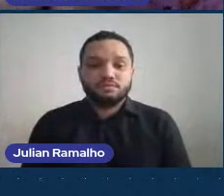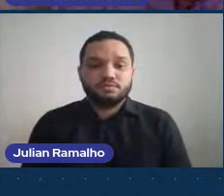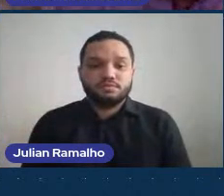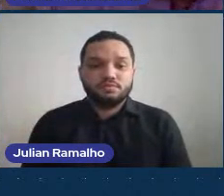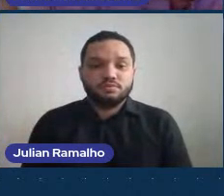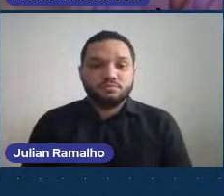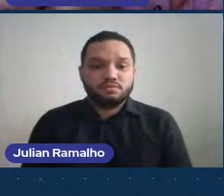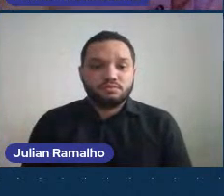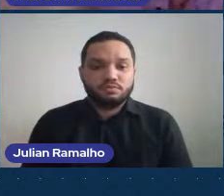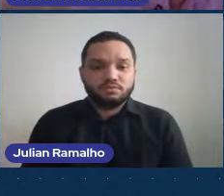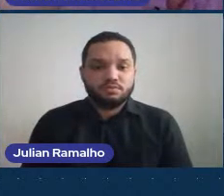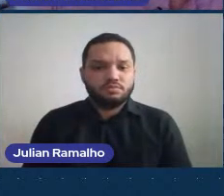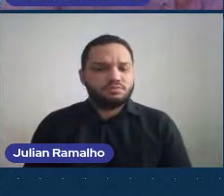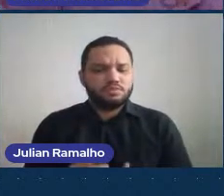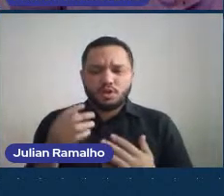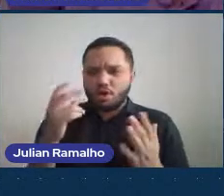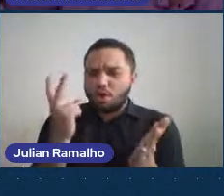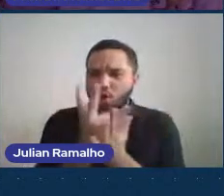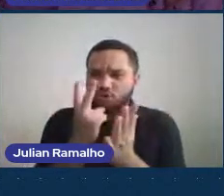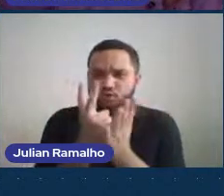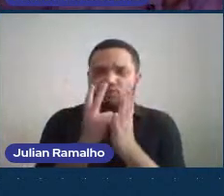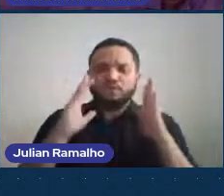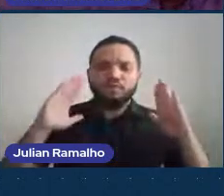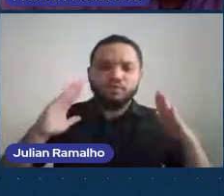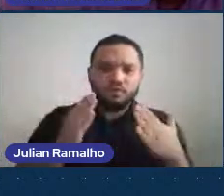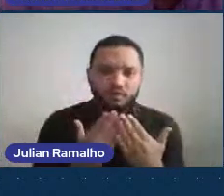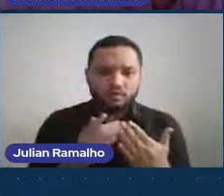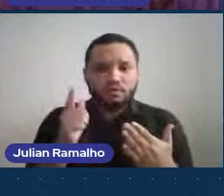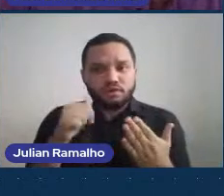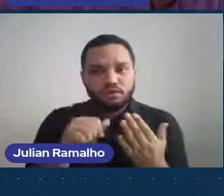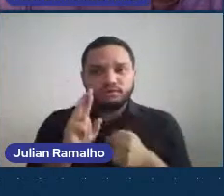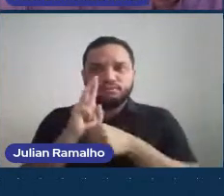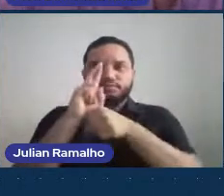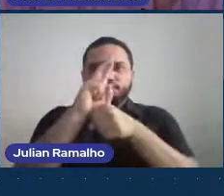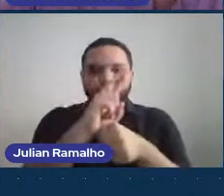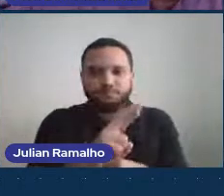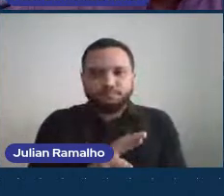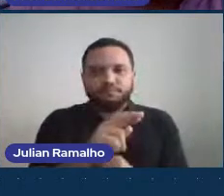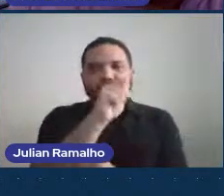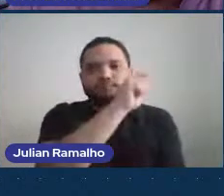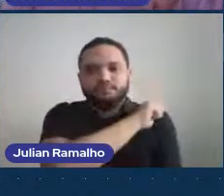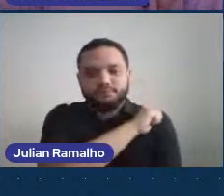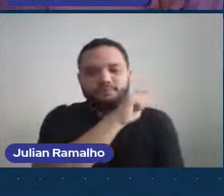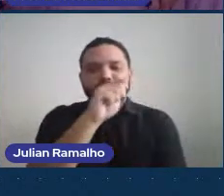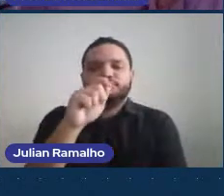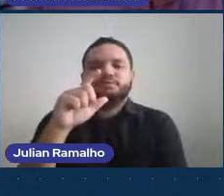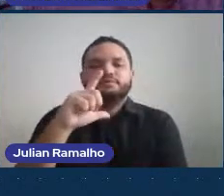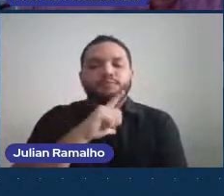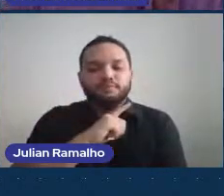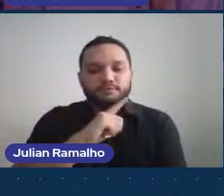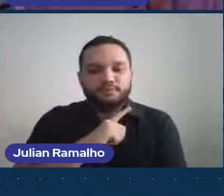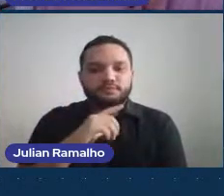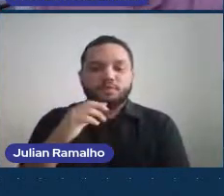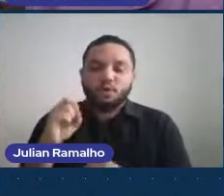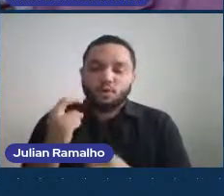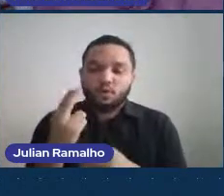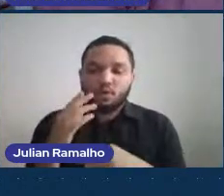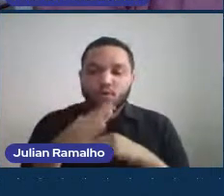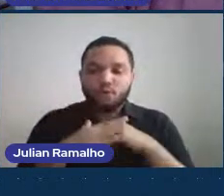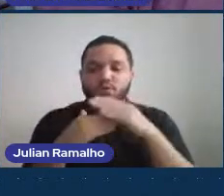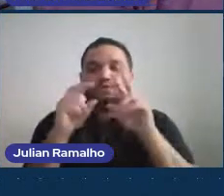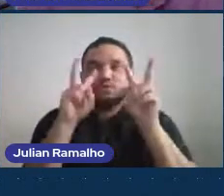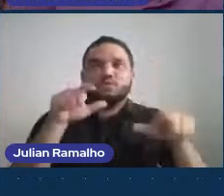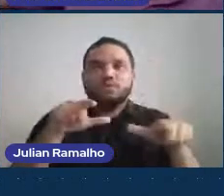do foco. O foco é a representação que os alunos têm ou constrói sobre o trabalho